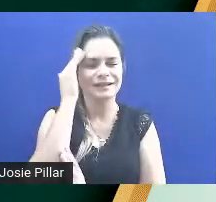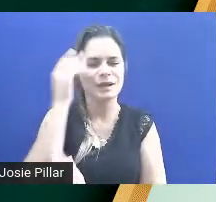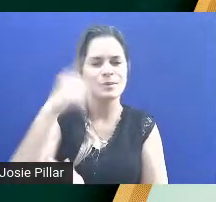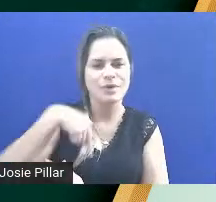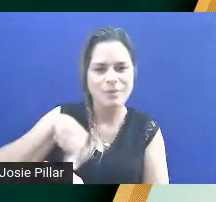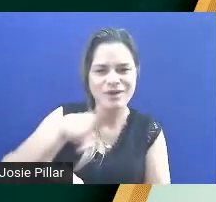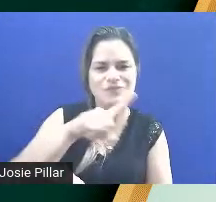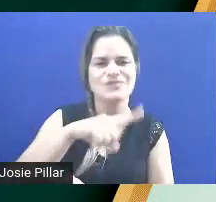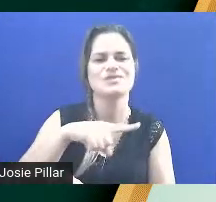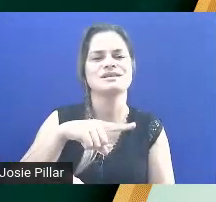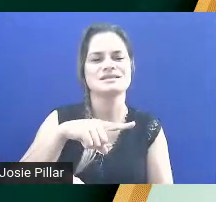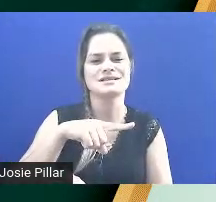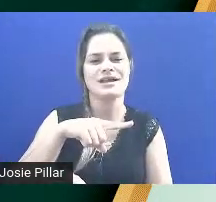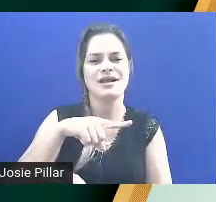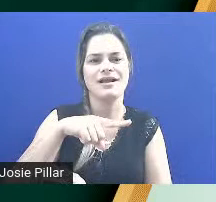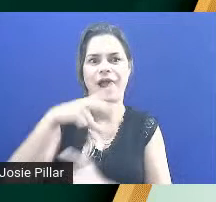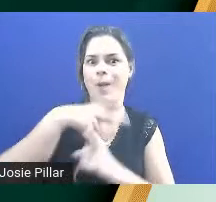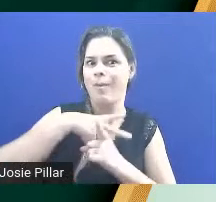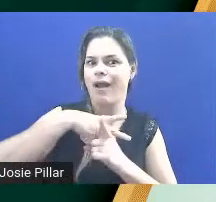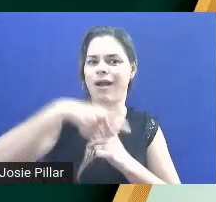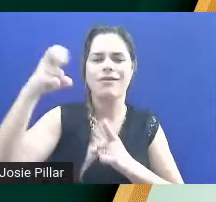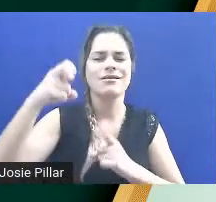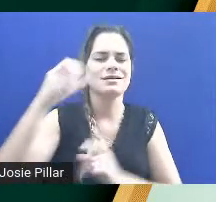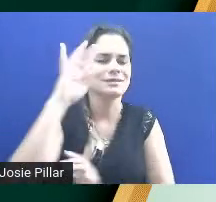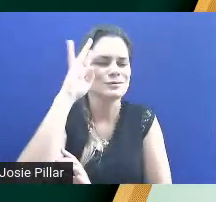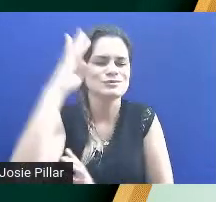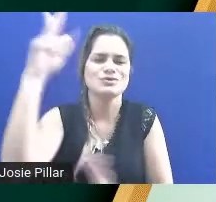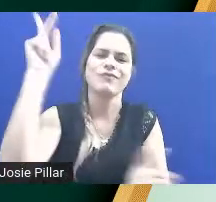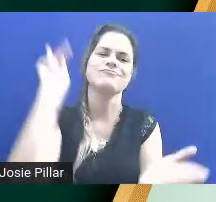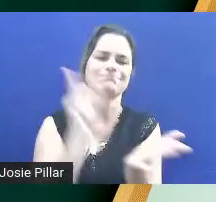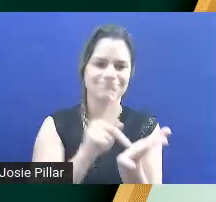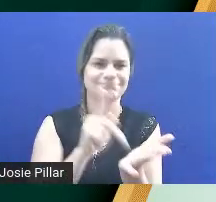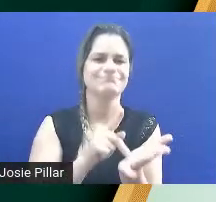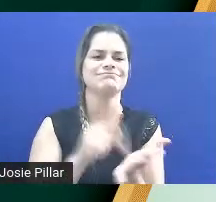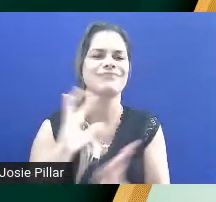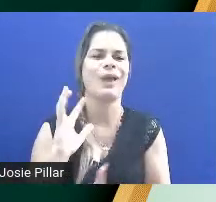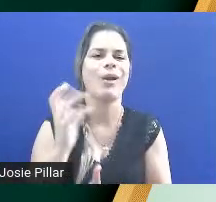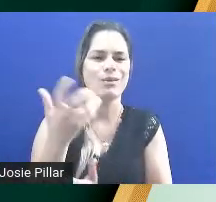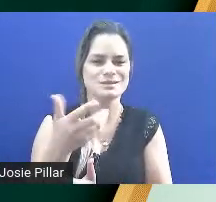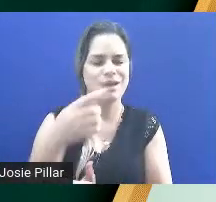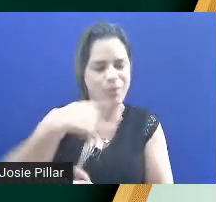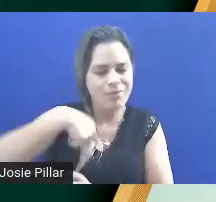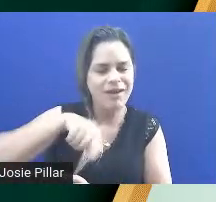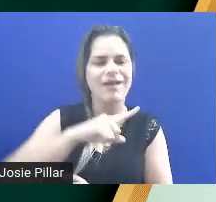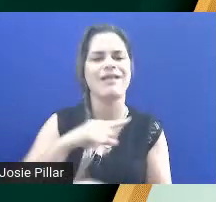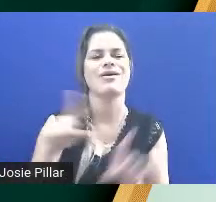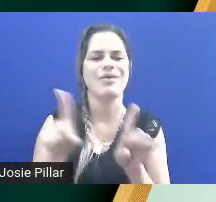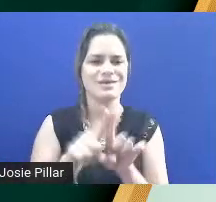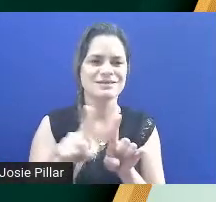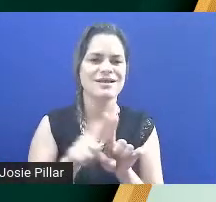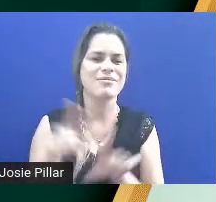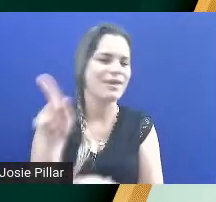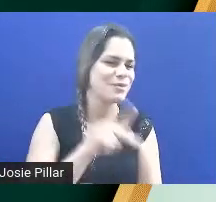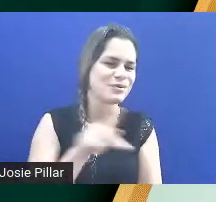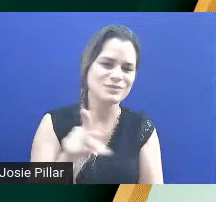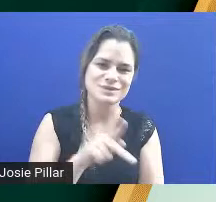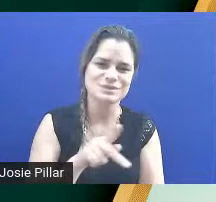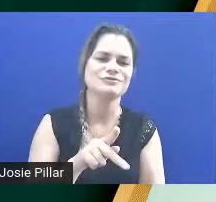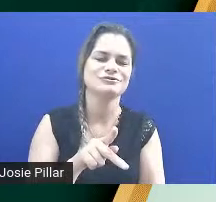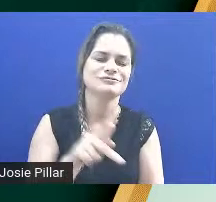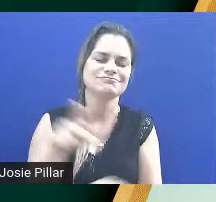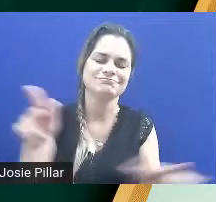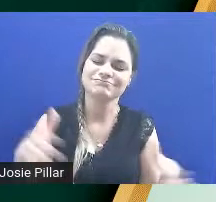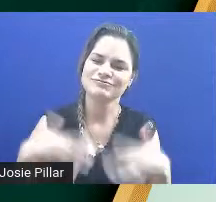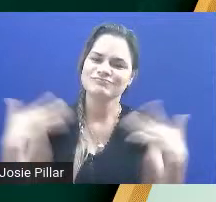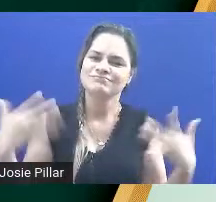vocês é uma grande conquista, um sonho realizado, então para nós também, nós docentes e tais, nos